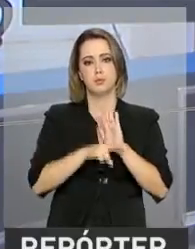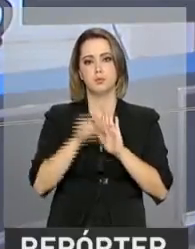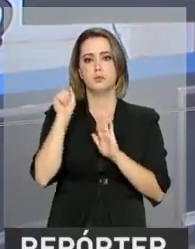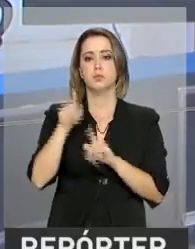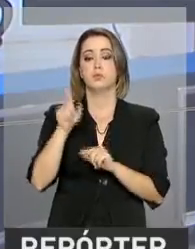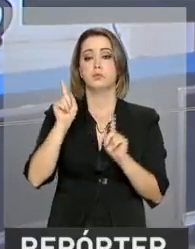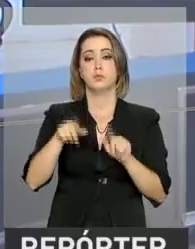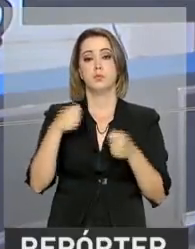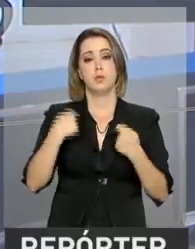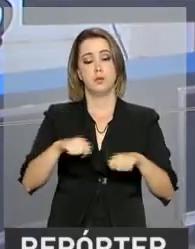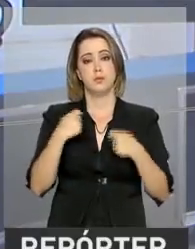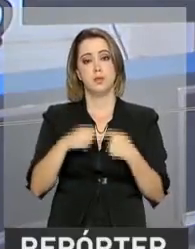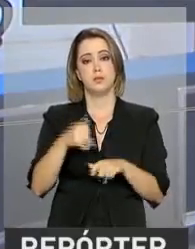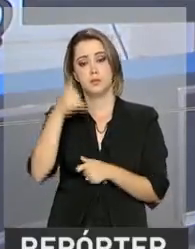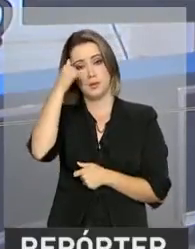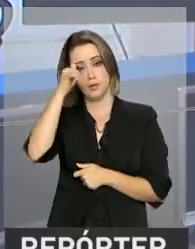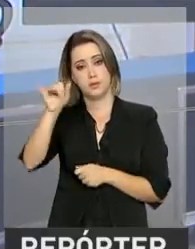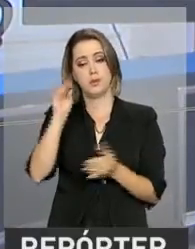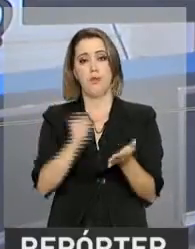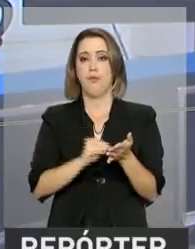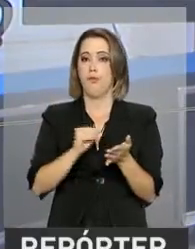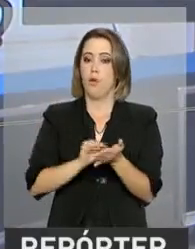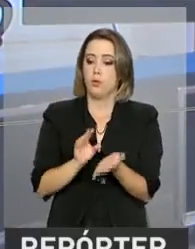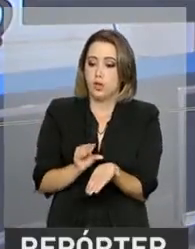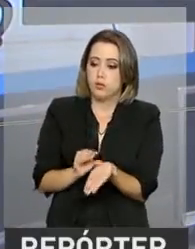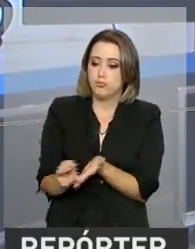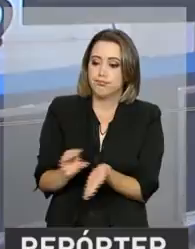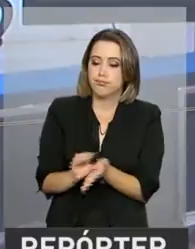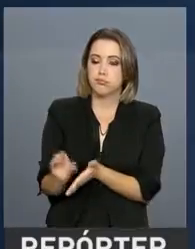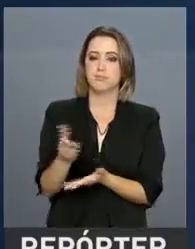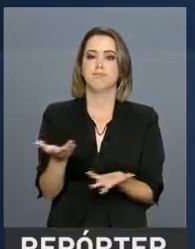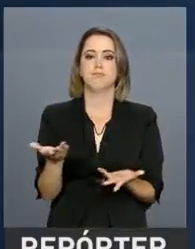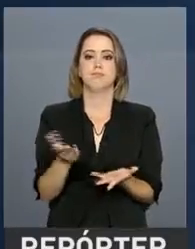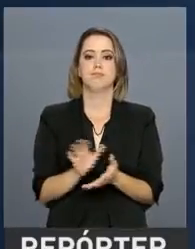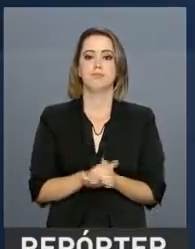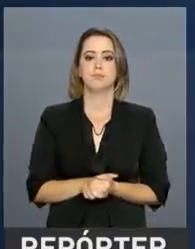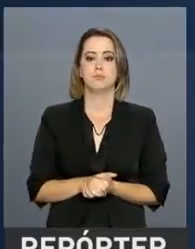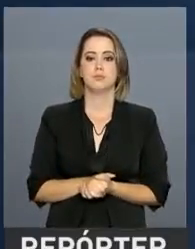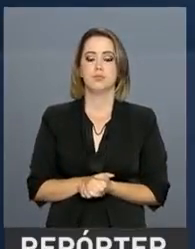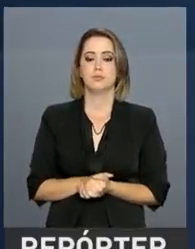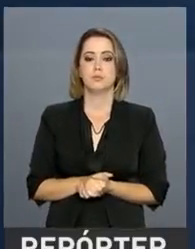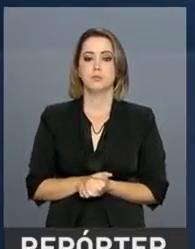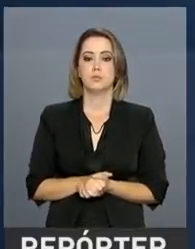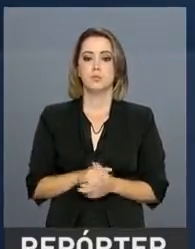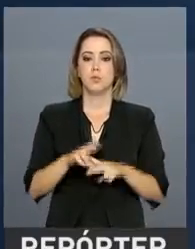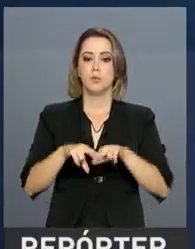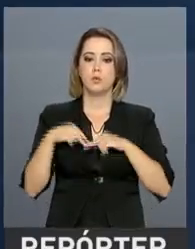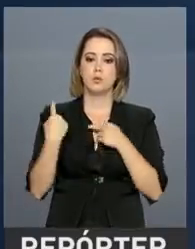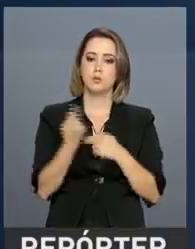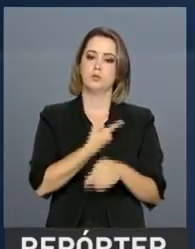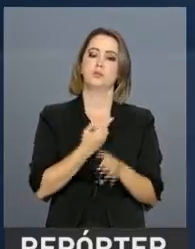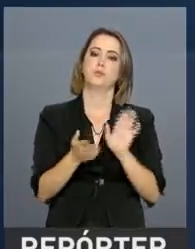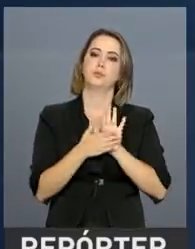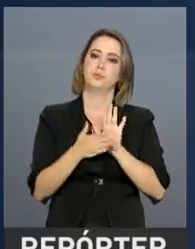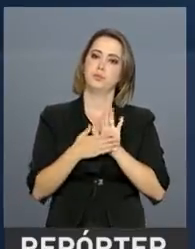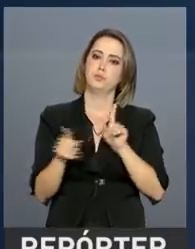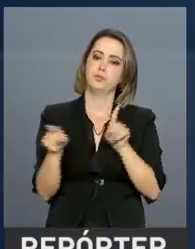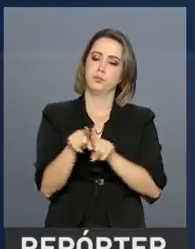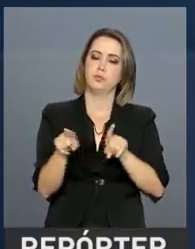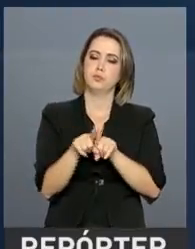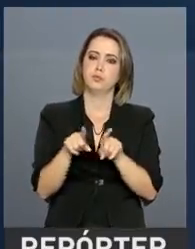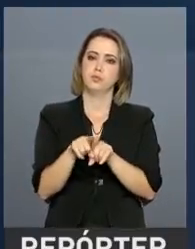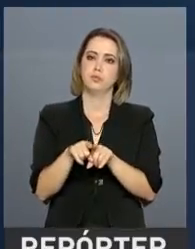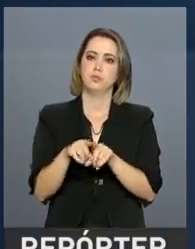necessária para prevenir o país da falta de recursos por isso que nós apresentamos também é